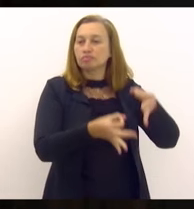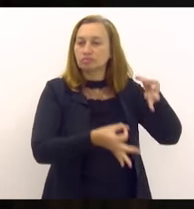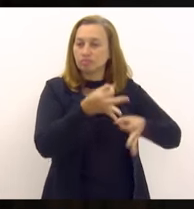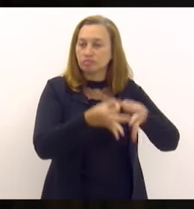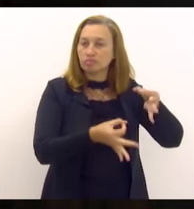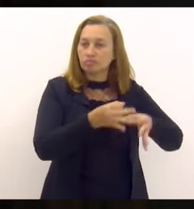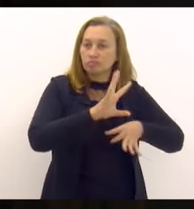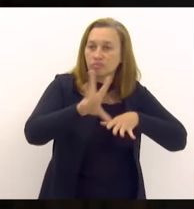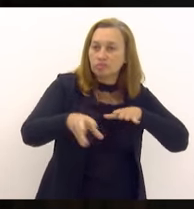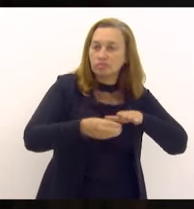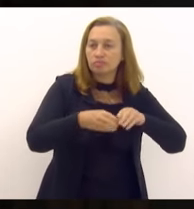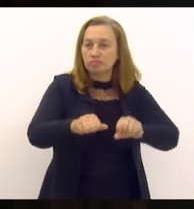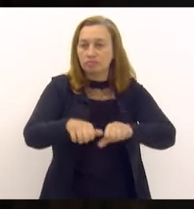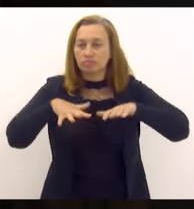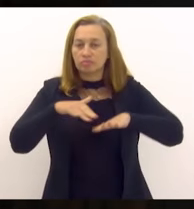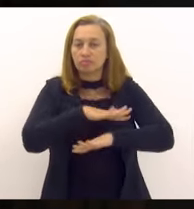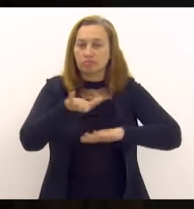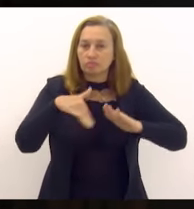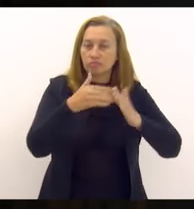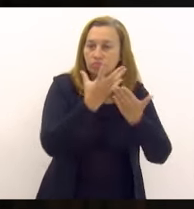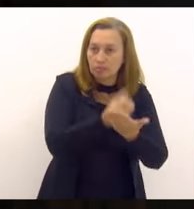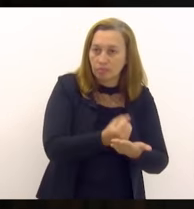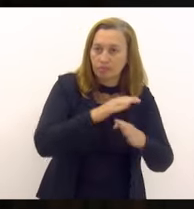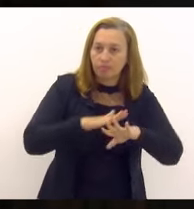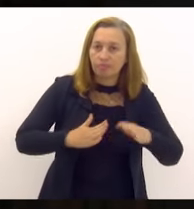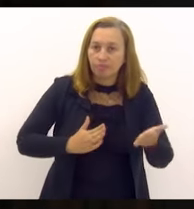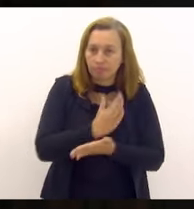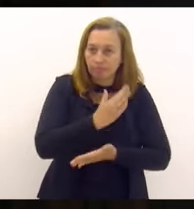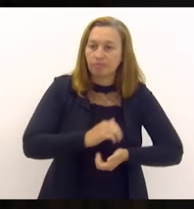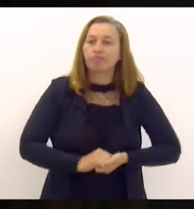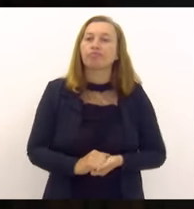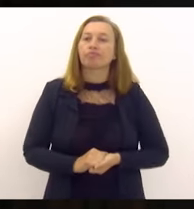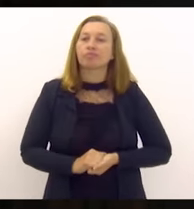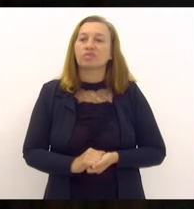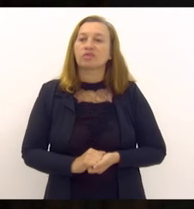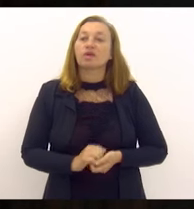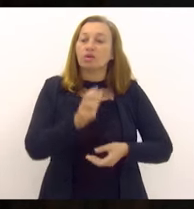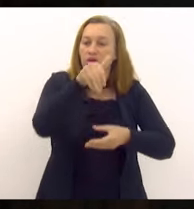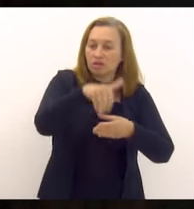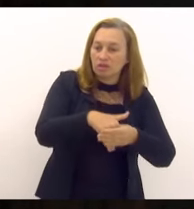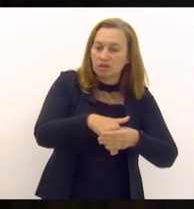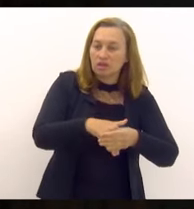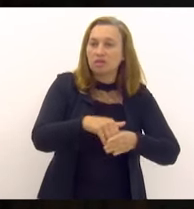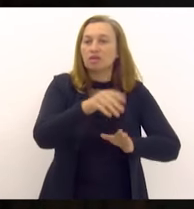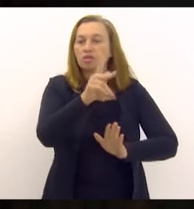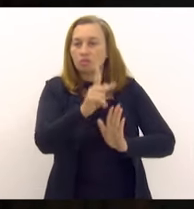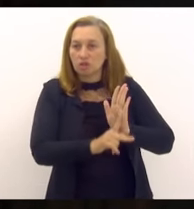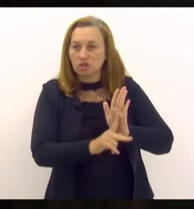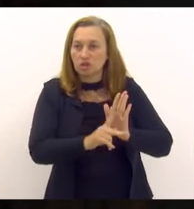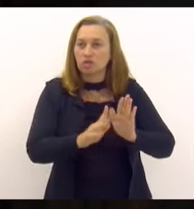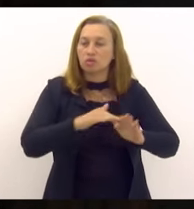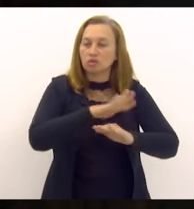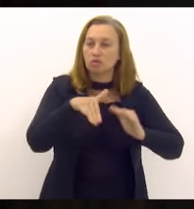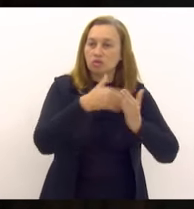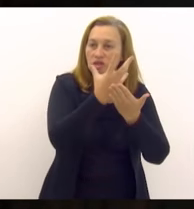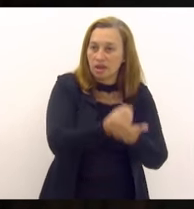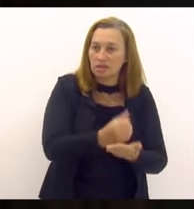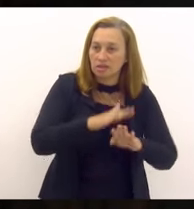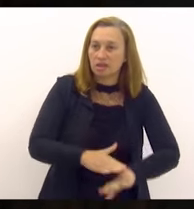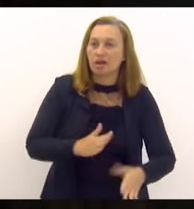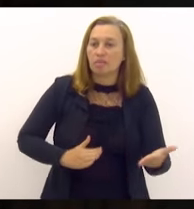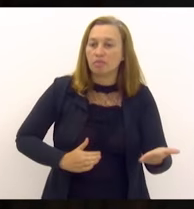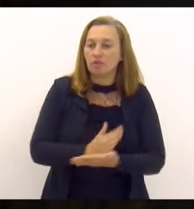Justiça, as emendas de plenário. Senhores que aprovam, permaneçam como estão. Aprovado. Em votação, o projeto assim emendado. Senhores que aprovam, permaneçam como